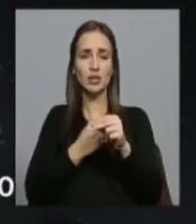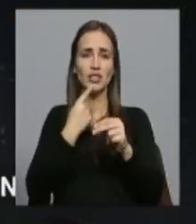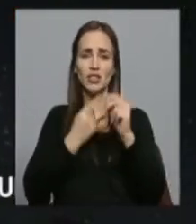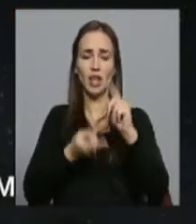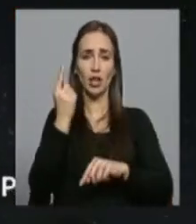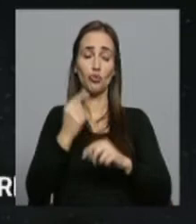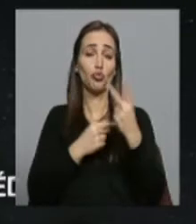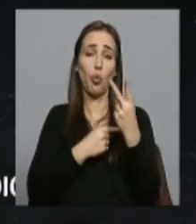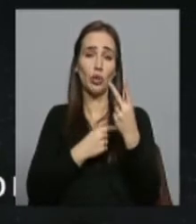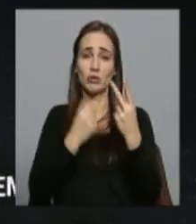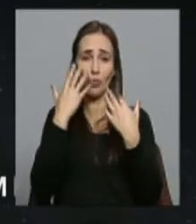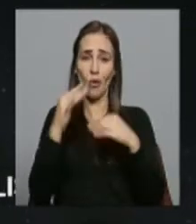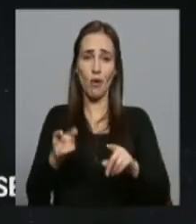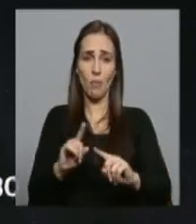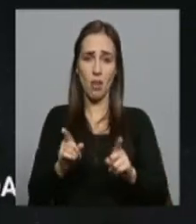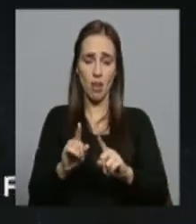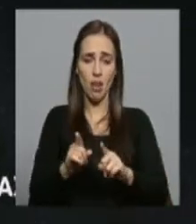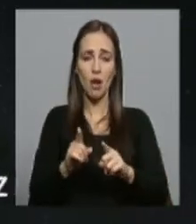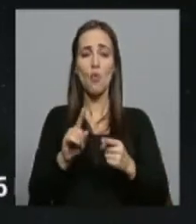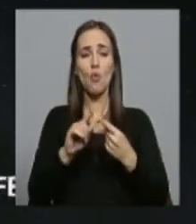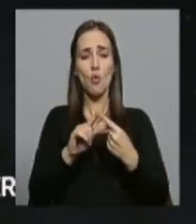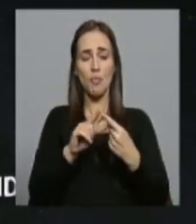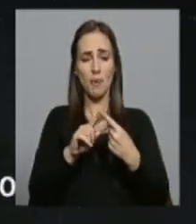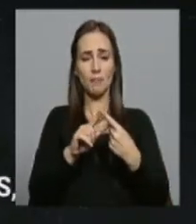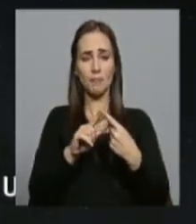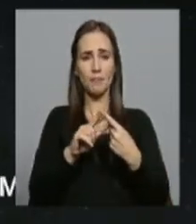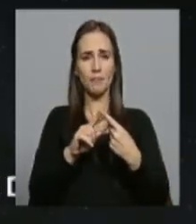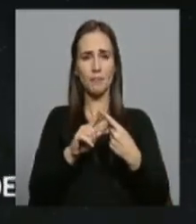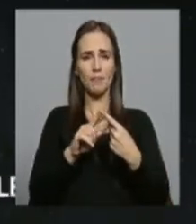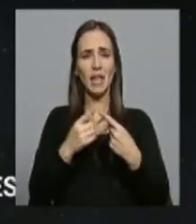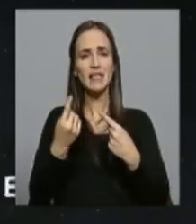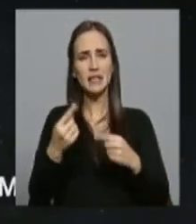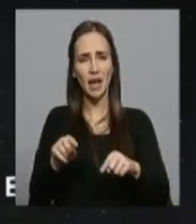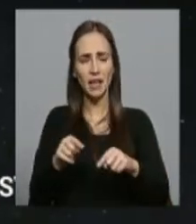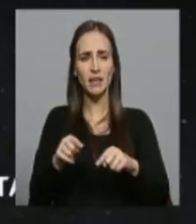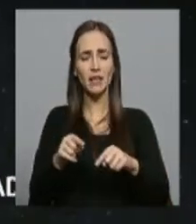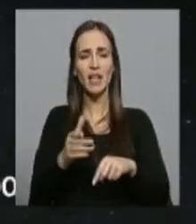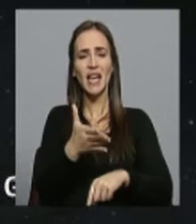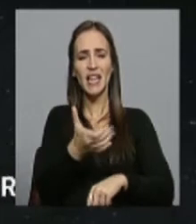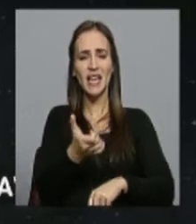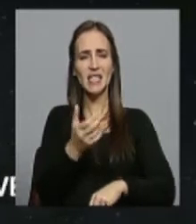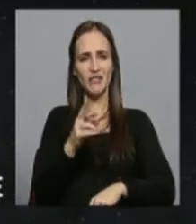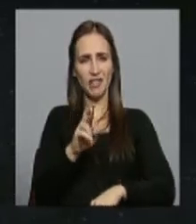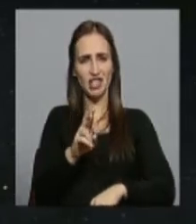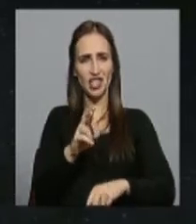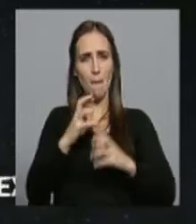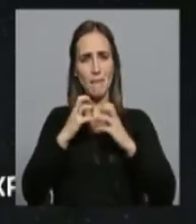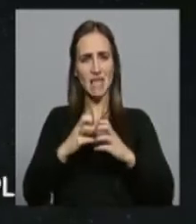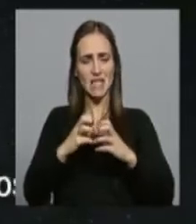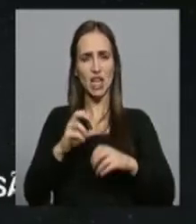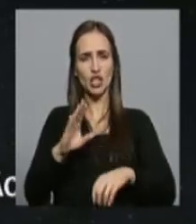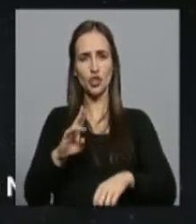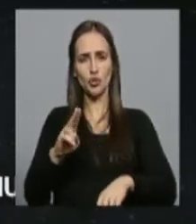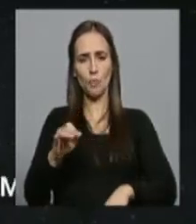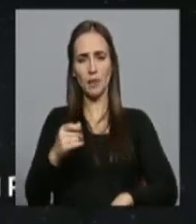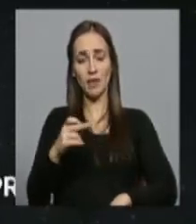muito vulgar, e uma delas tem cerca de 15 vezes a massa de Júpiter e a outra tem cerca de 8